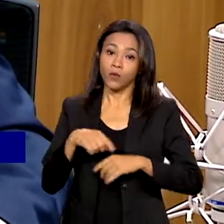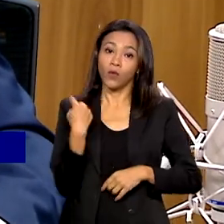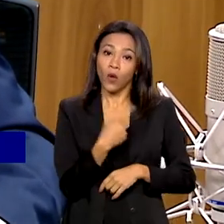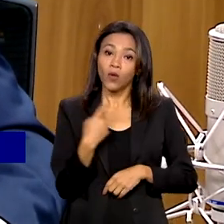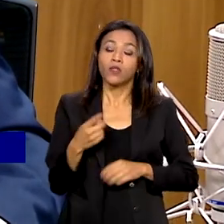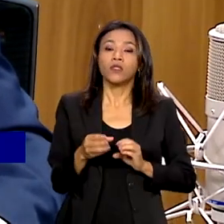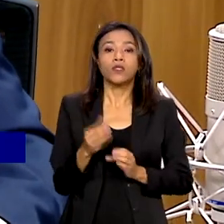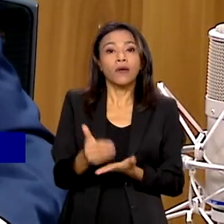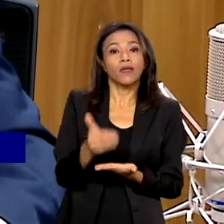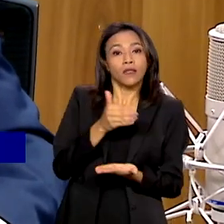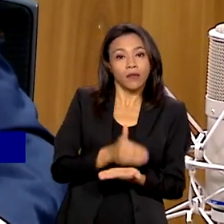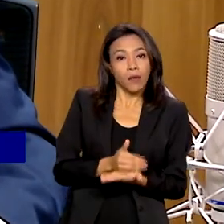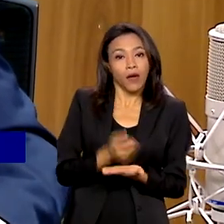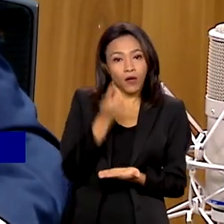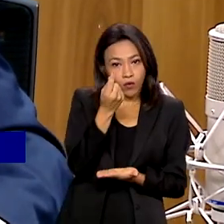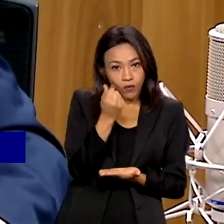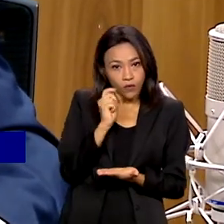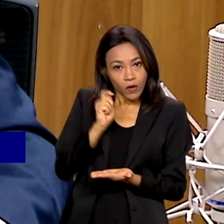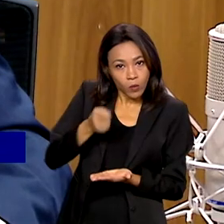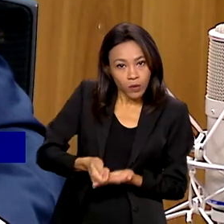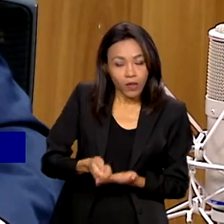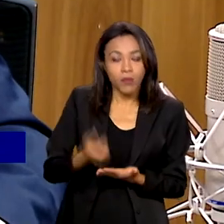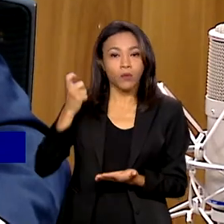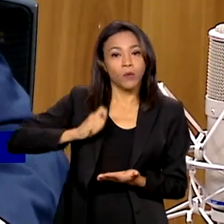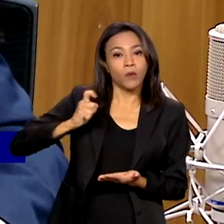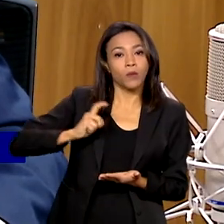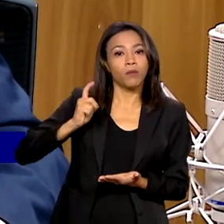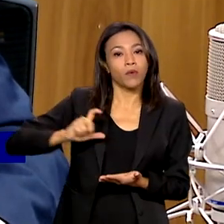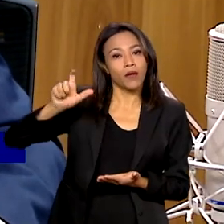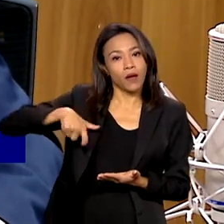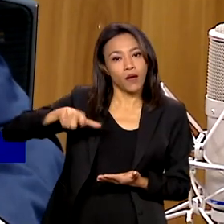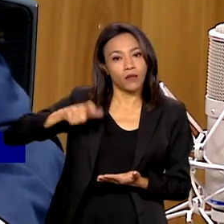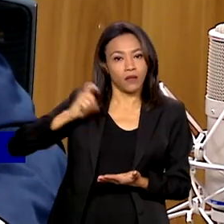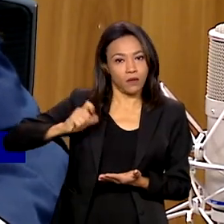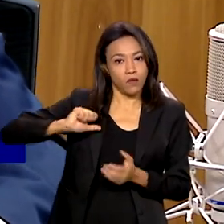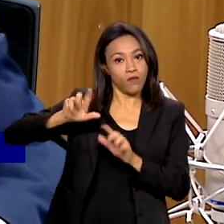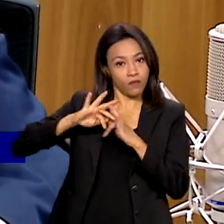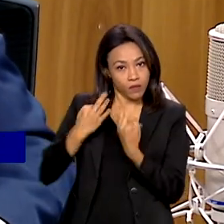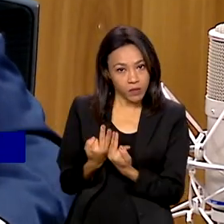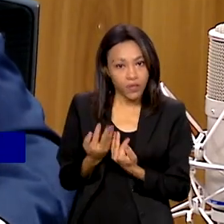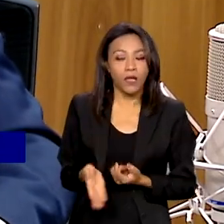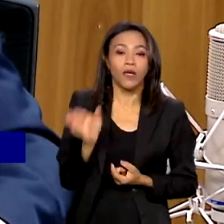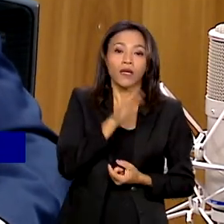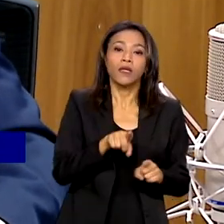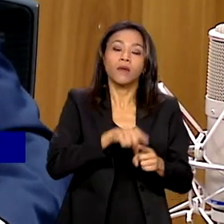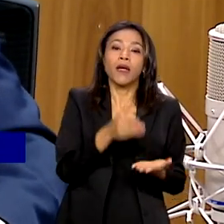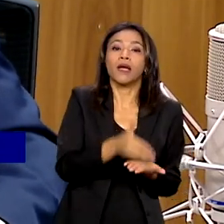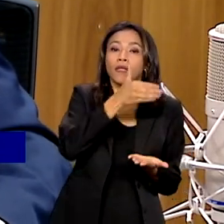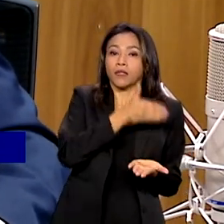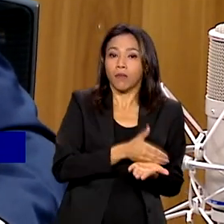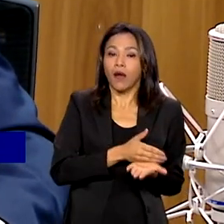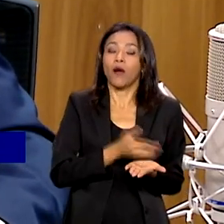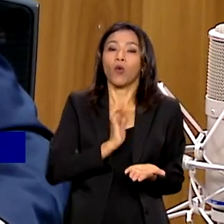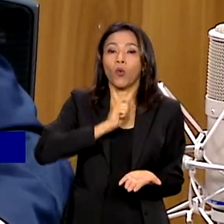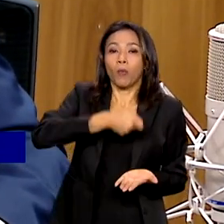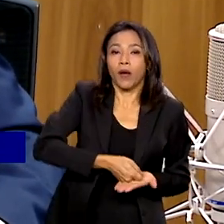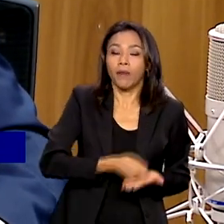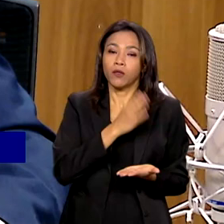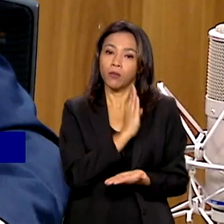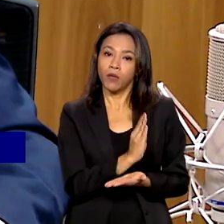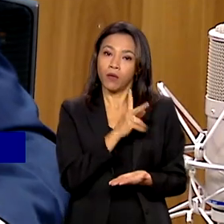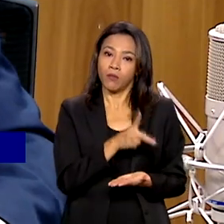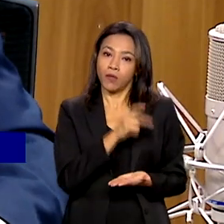antecipar tanto o pagamento do Bolsa Família Como pode também antecipar o BPC o benefício da prestação